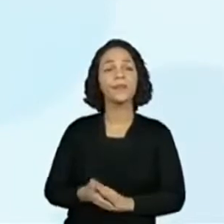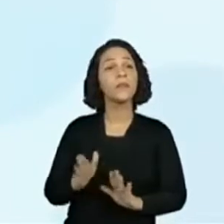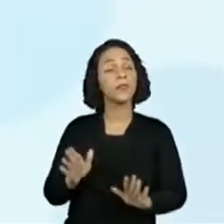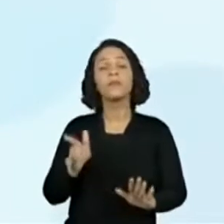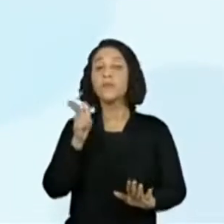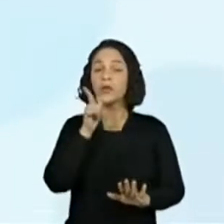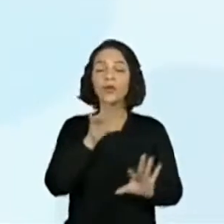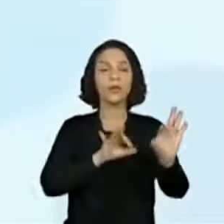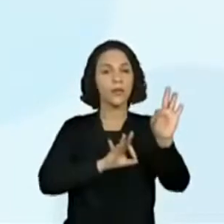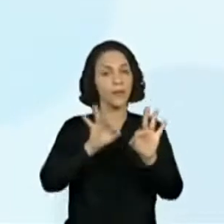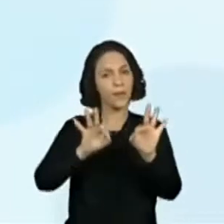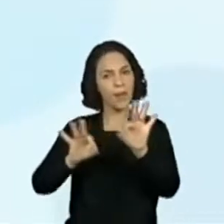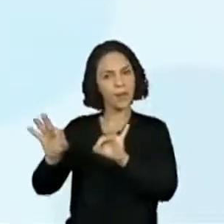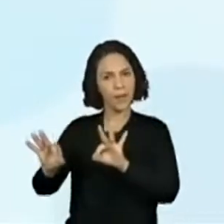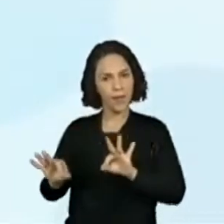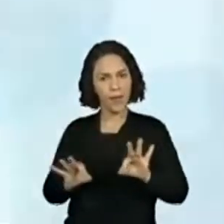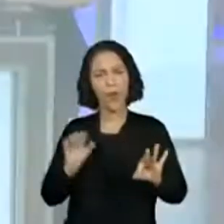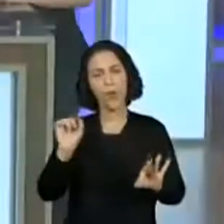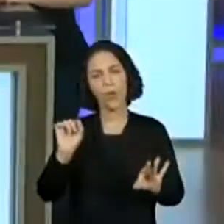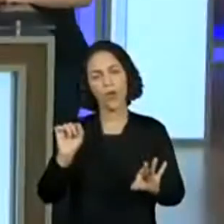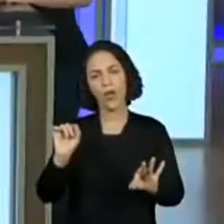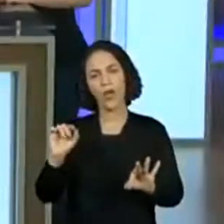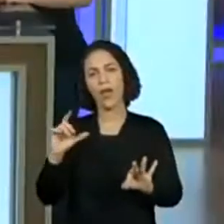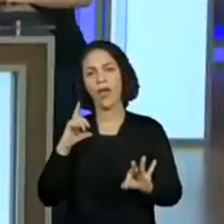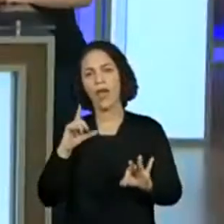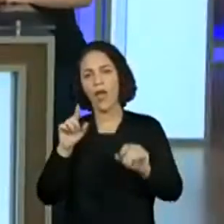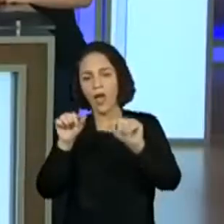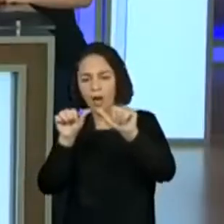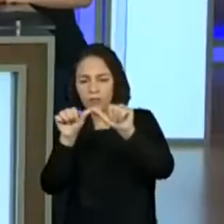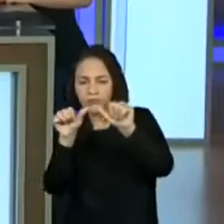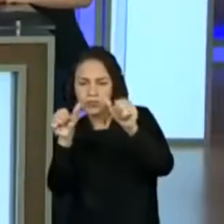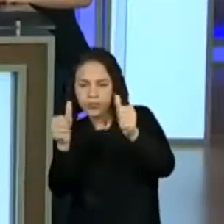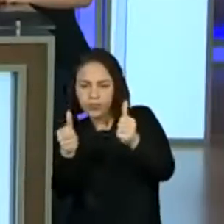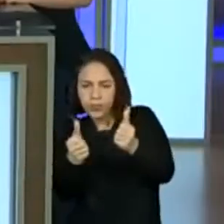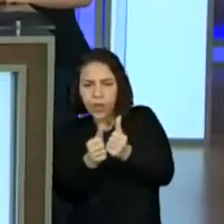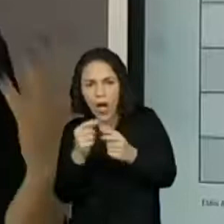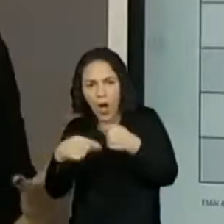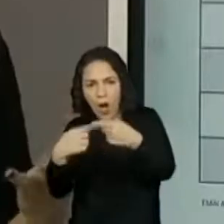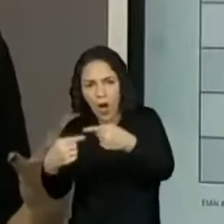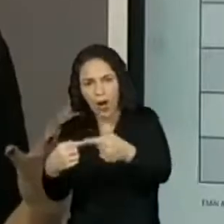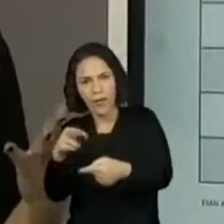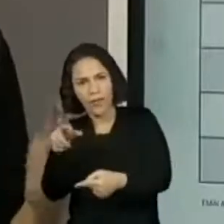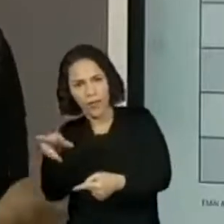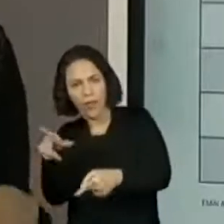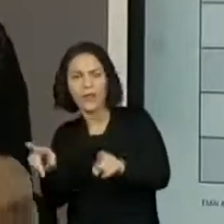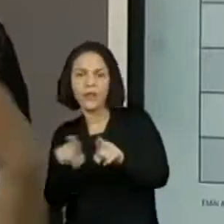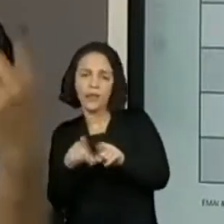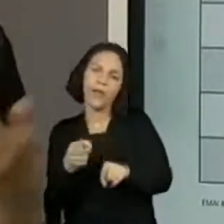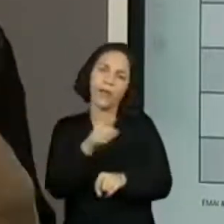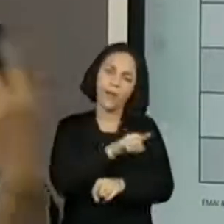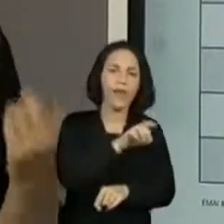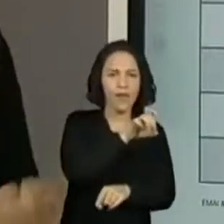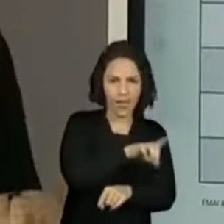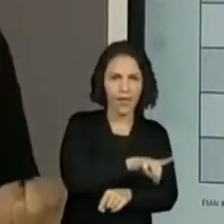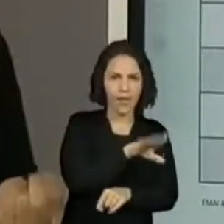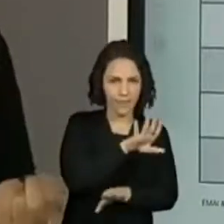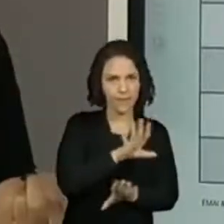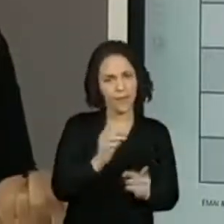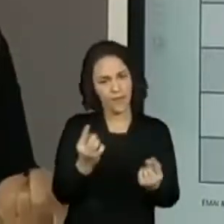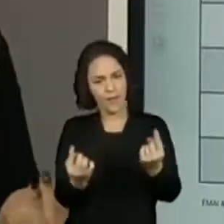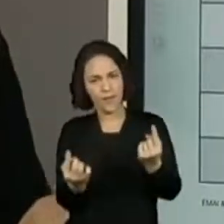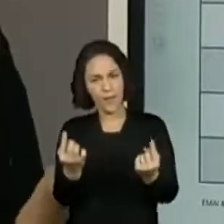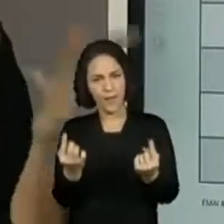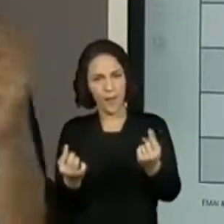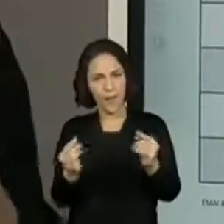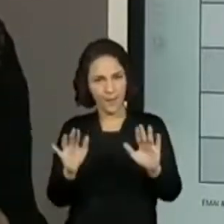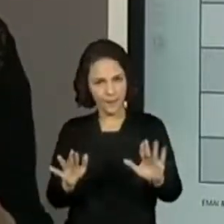Conseguimos organizar a nossa tabela de não arredondados e arredondados. Legal a gente observar. Podem ir colocando aí pra gente